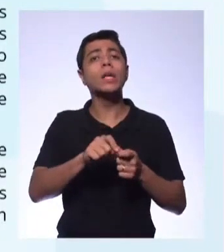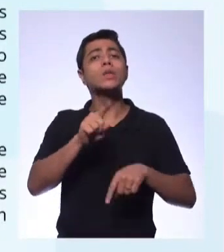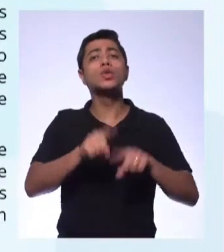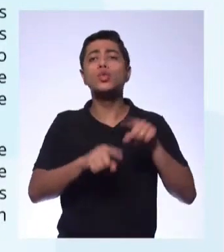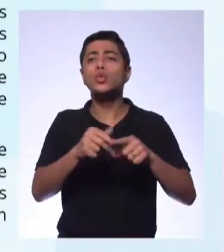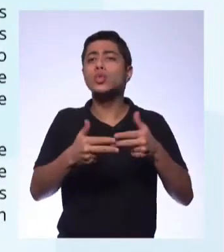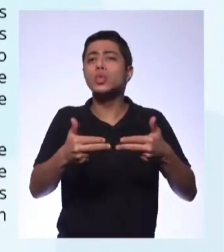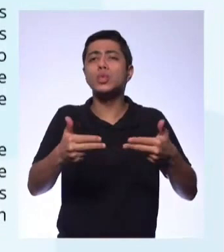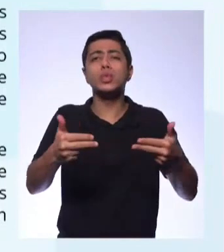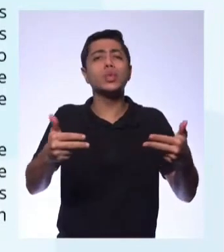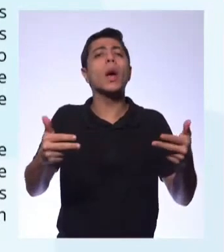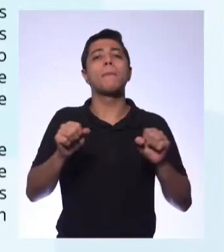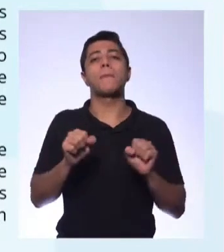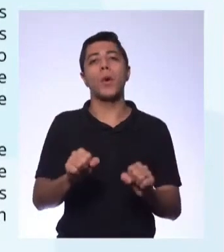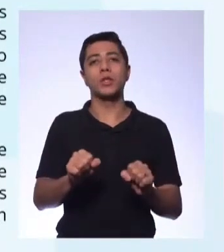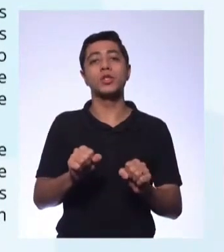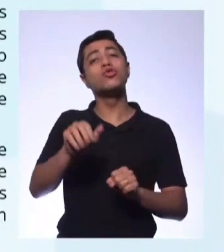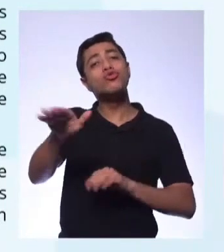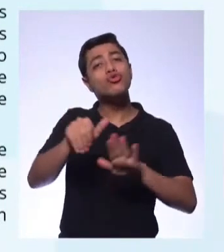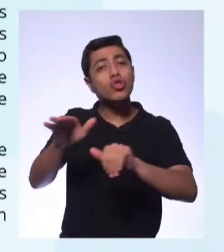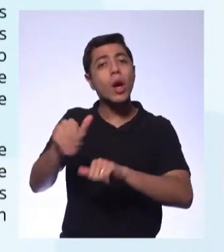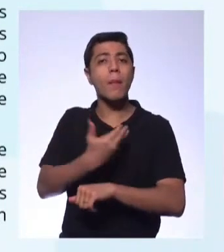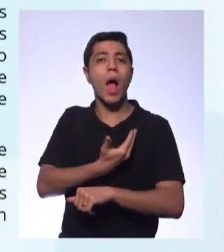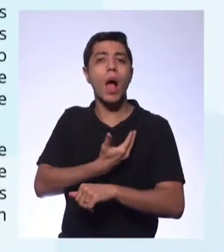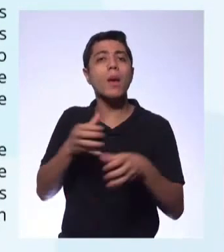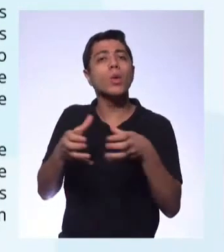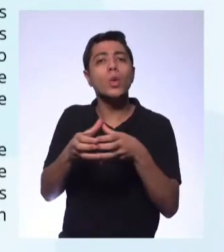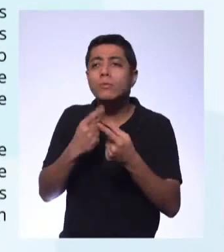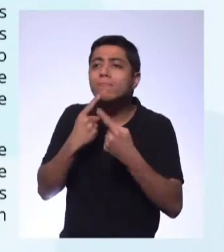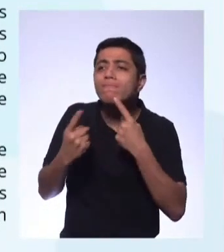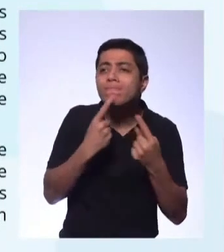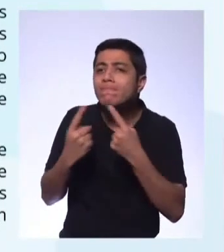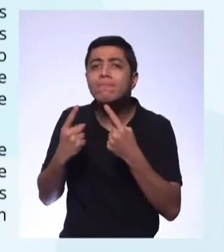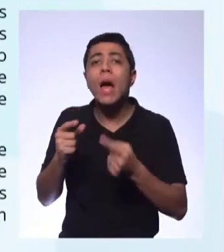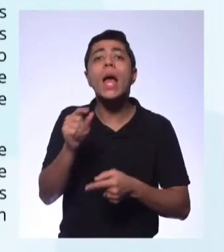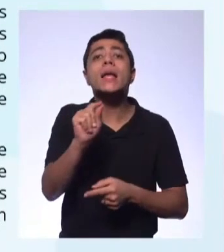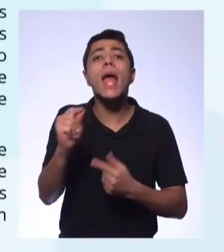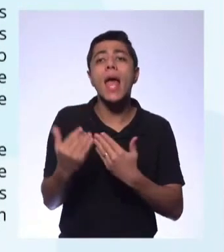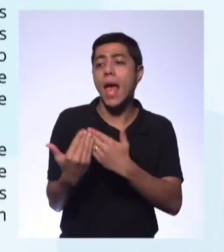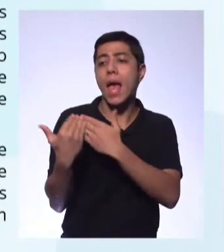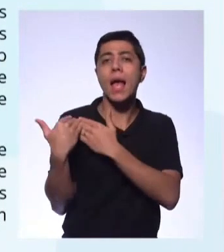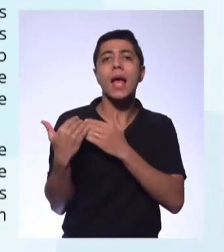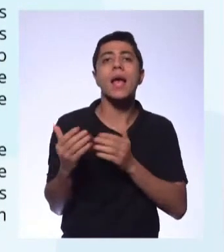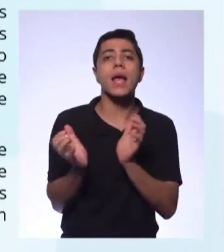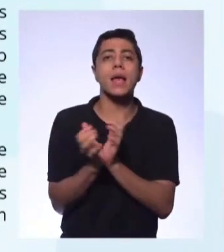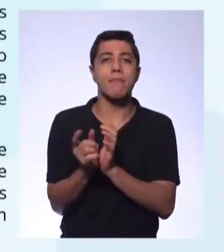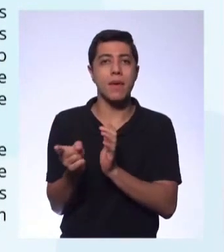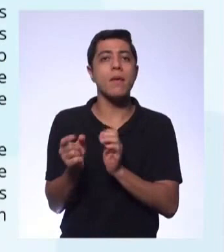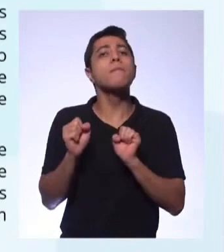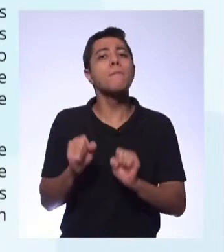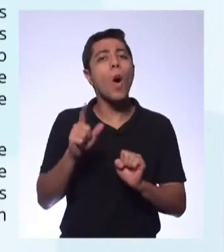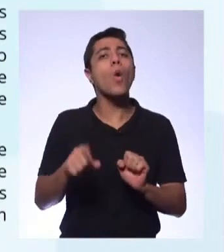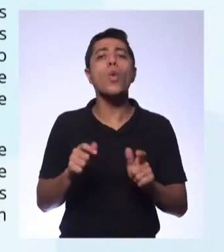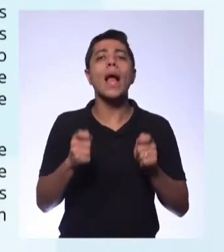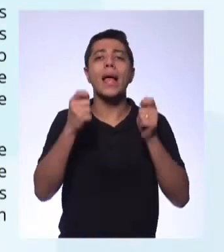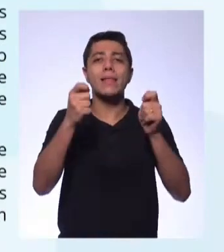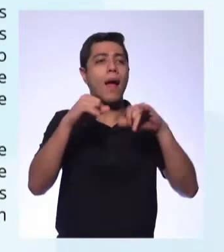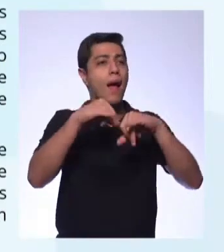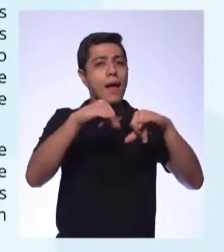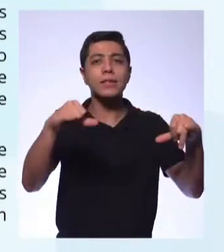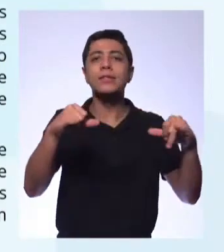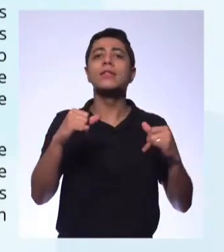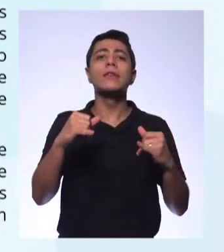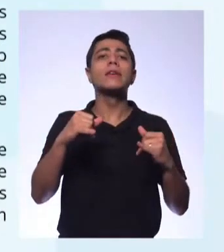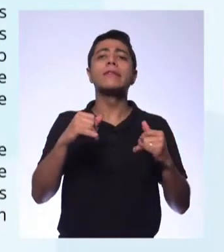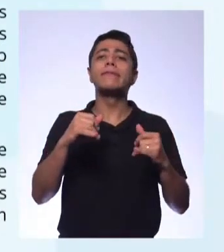colegas de vocês a equipe que vai ficar responsável pela divulgação, que pode ser através de cartaz, banner, folder, textos, vídeos, veiculados